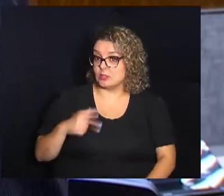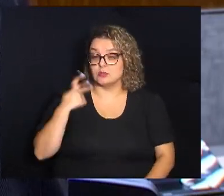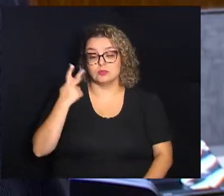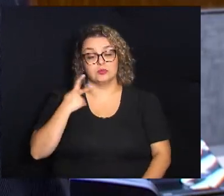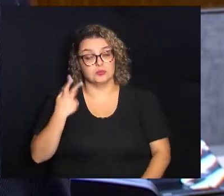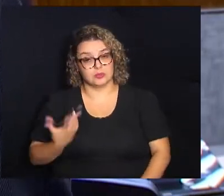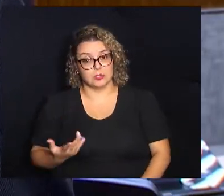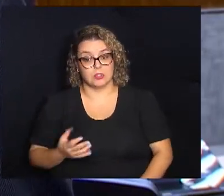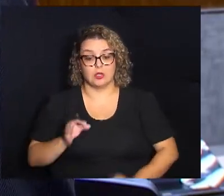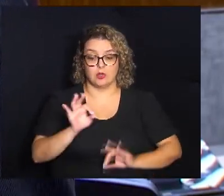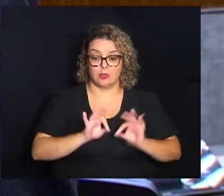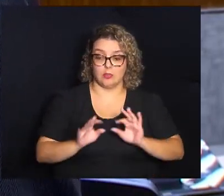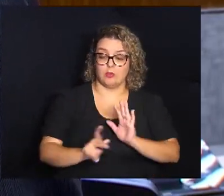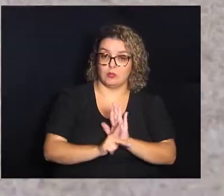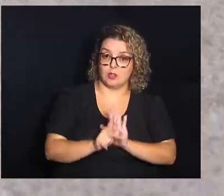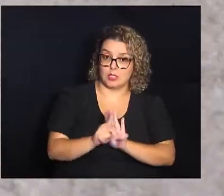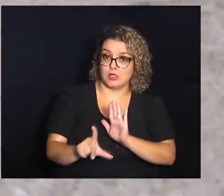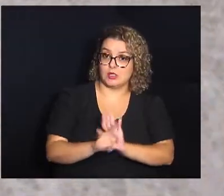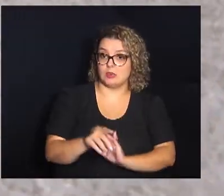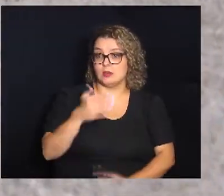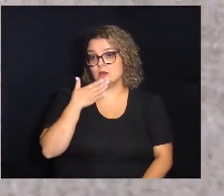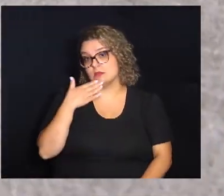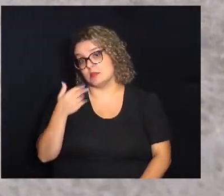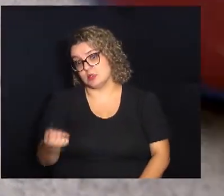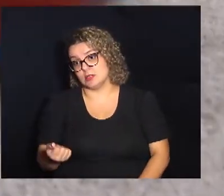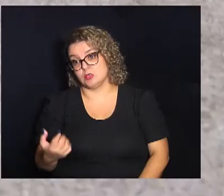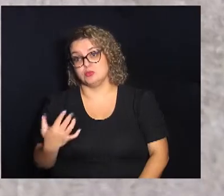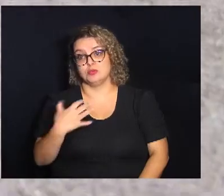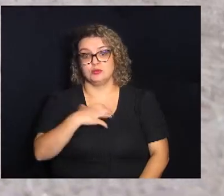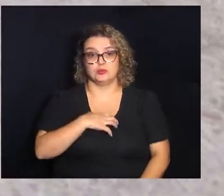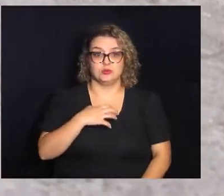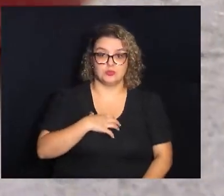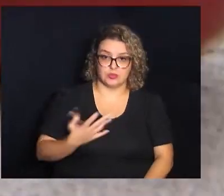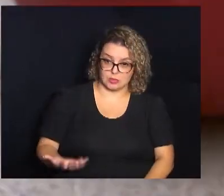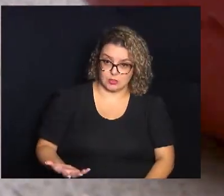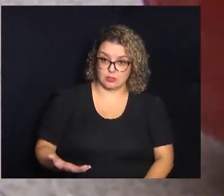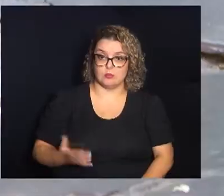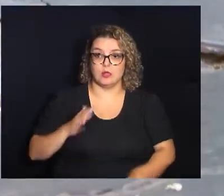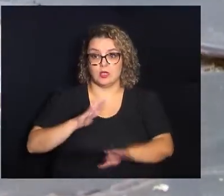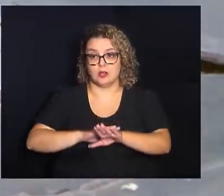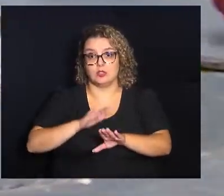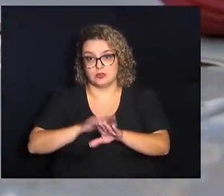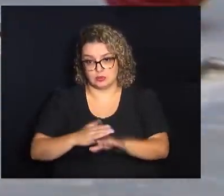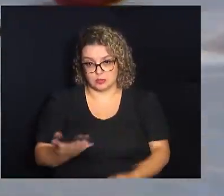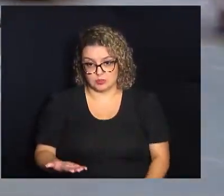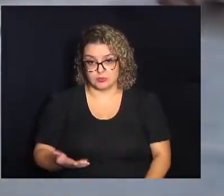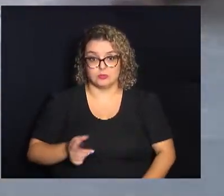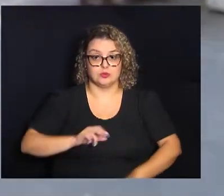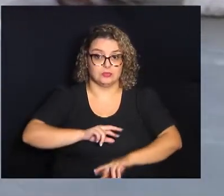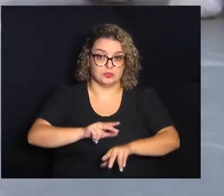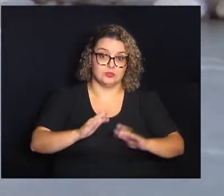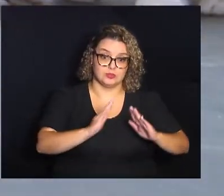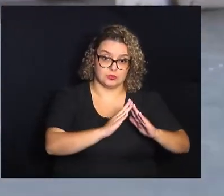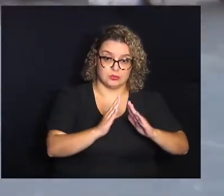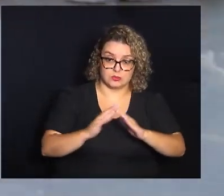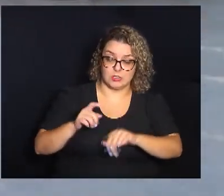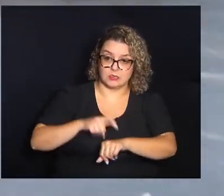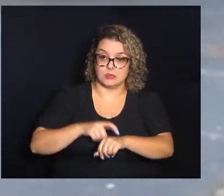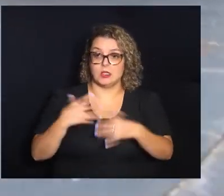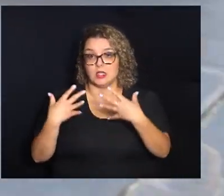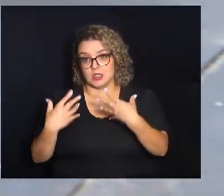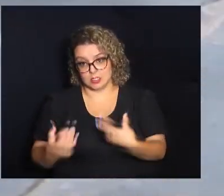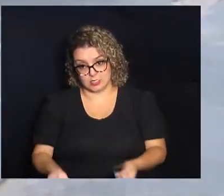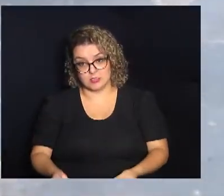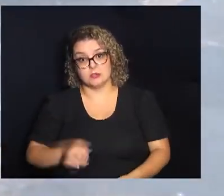o projeto de lei busca melhorar as condições para o funcionamento dos lares temporários que recebem